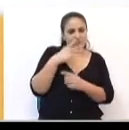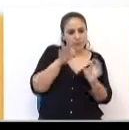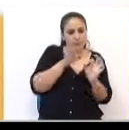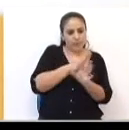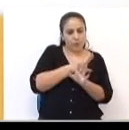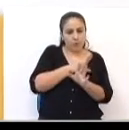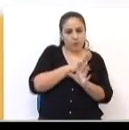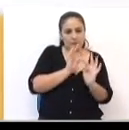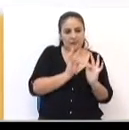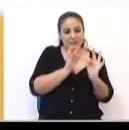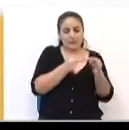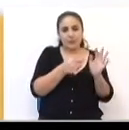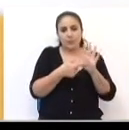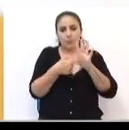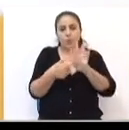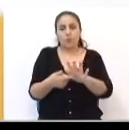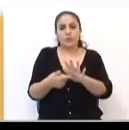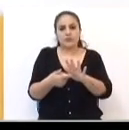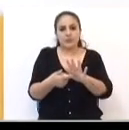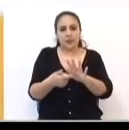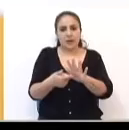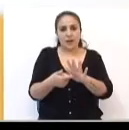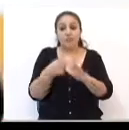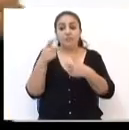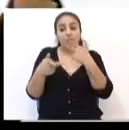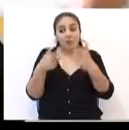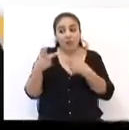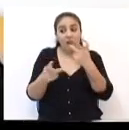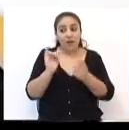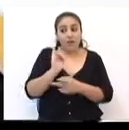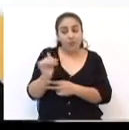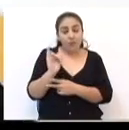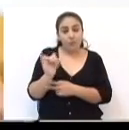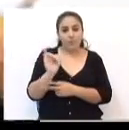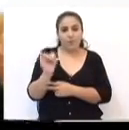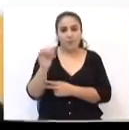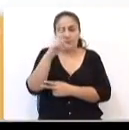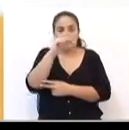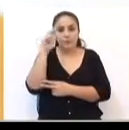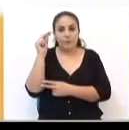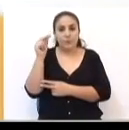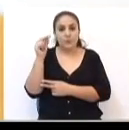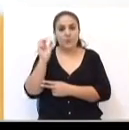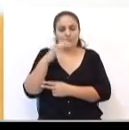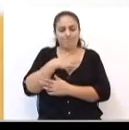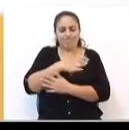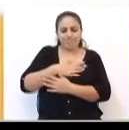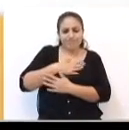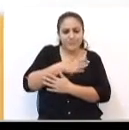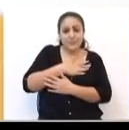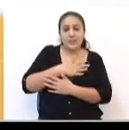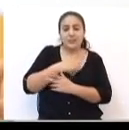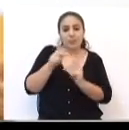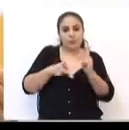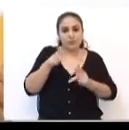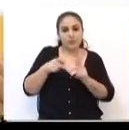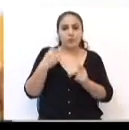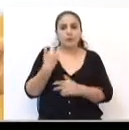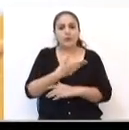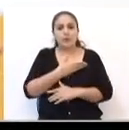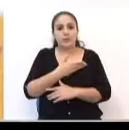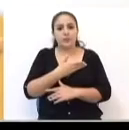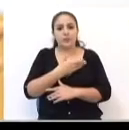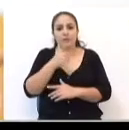para tecnicamente transmitir os anseios da população e informar ao Executivo quais são os anseios da população, nós ficaremos num